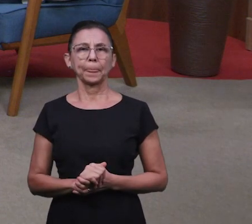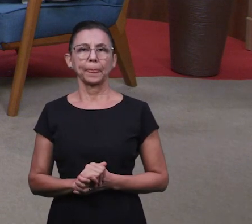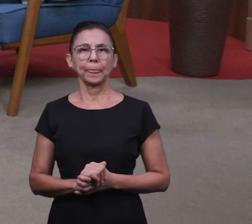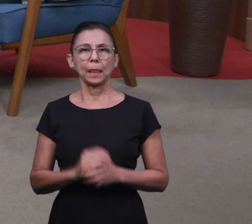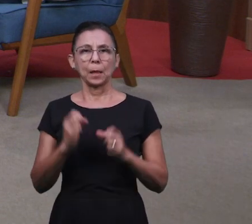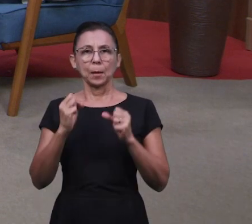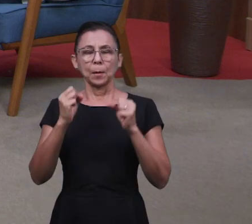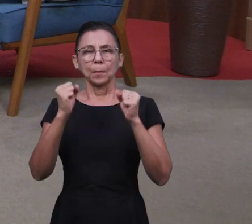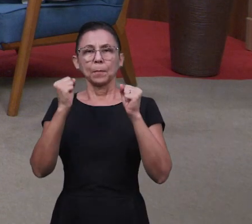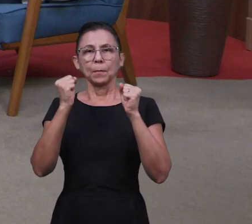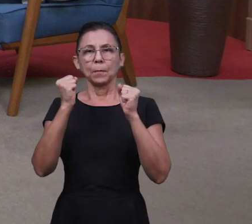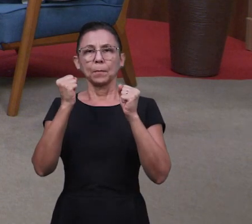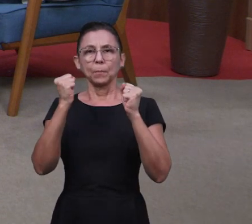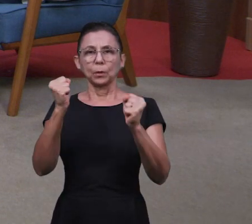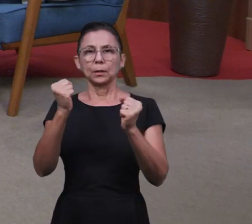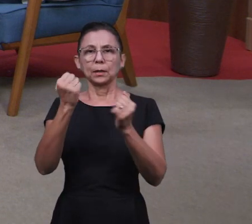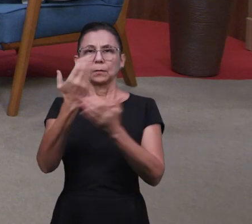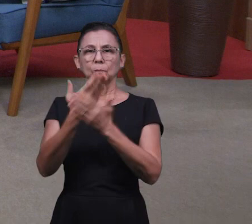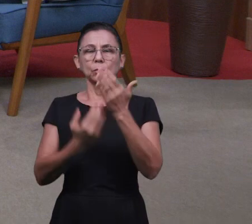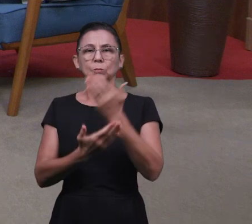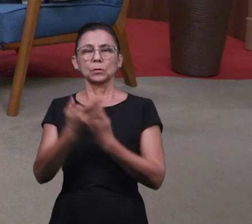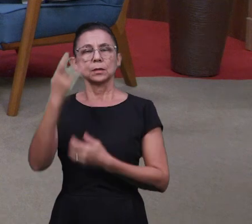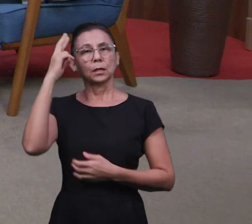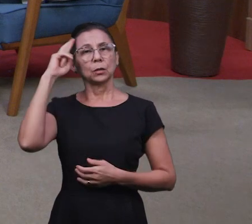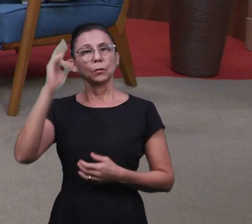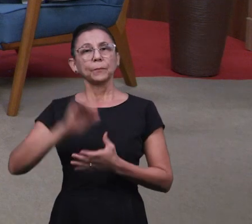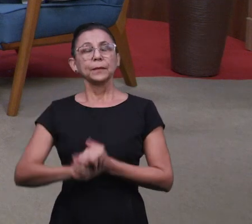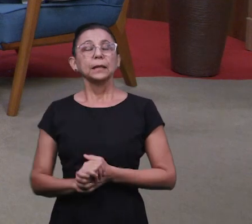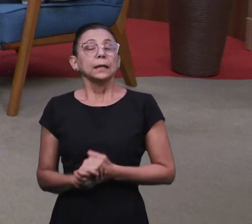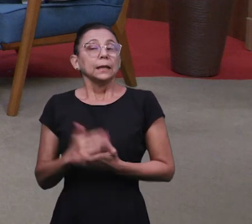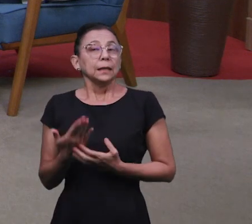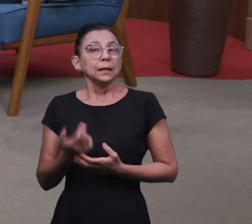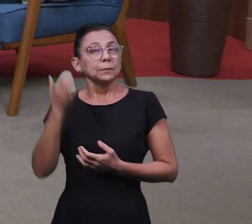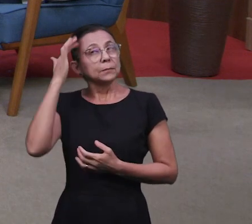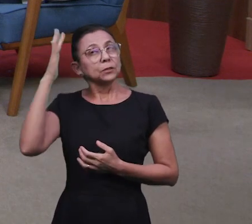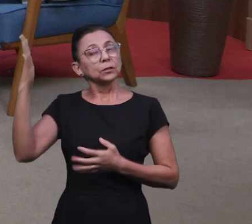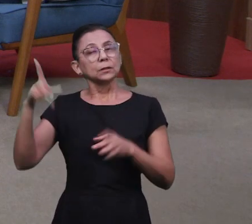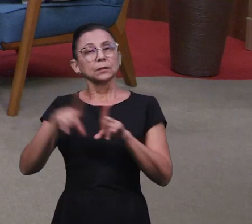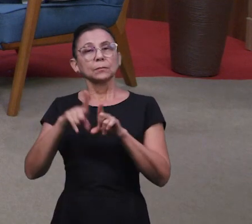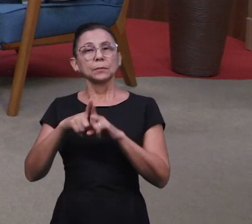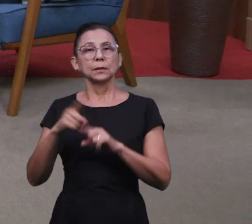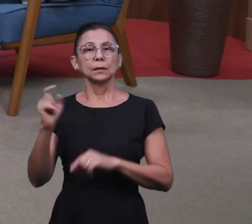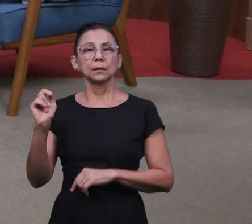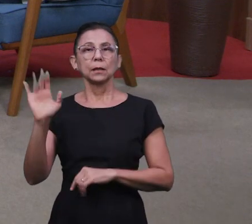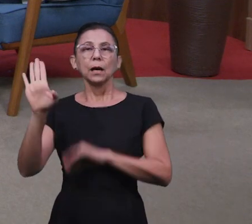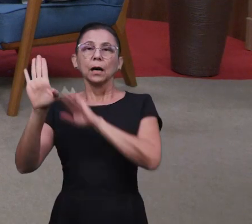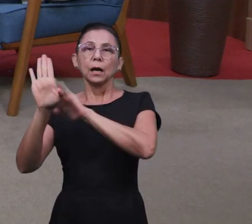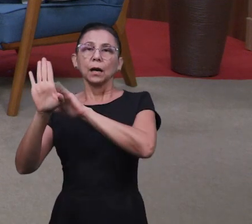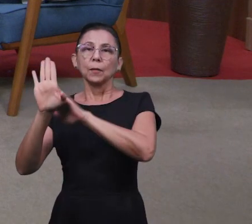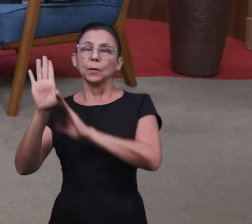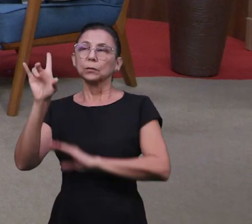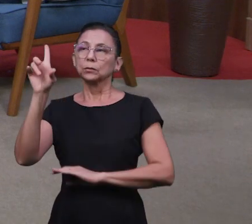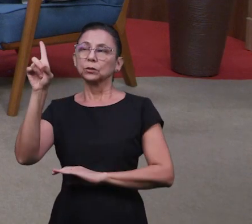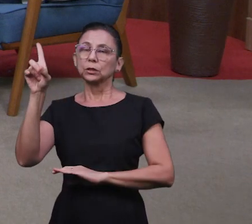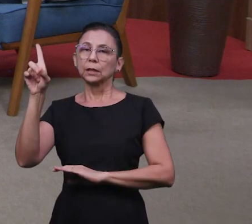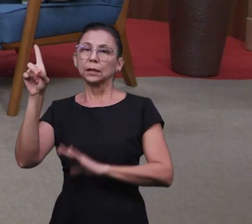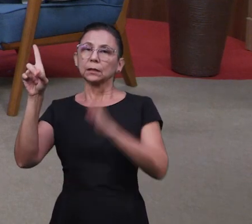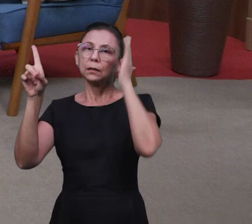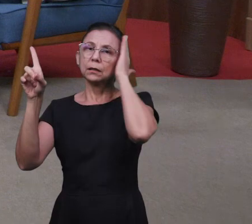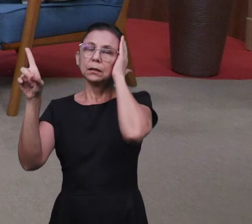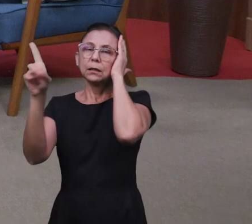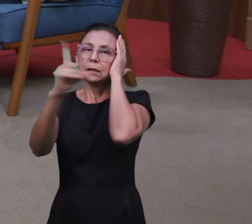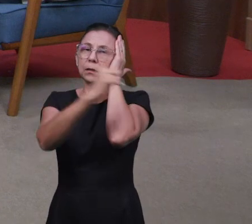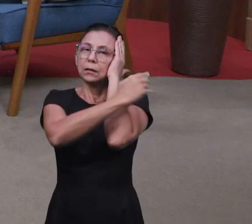mão poderosa do Senhor, a sua mão direita me abrace, o corpo. Então, a mente e a igreja